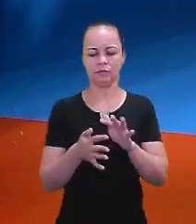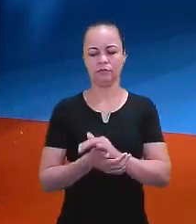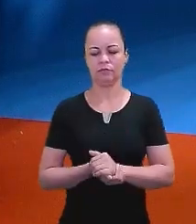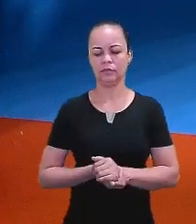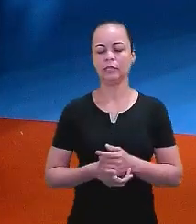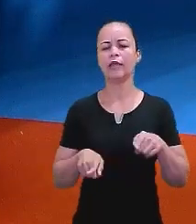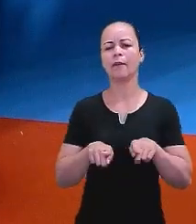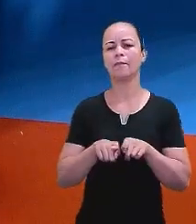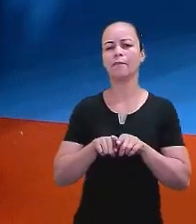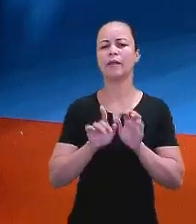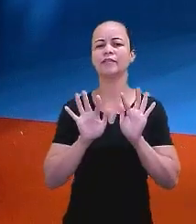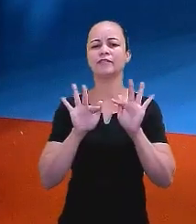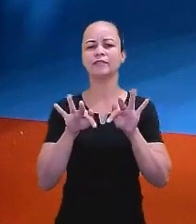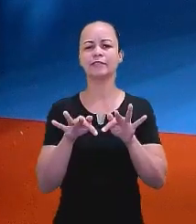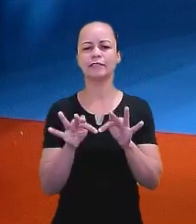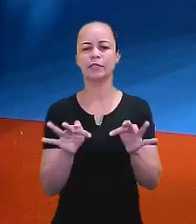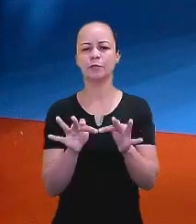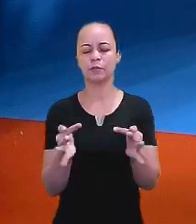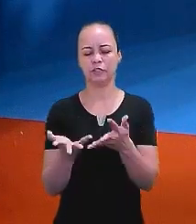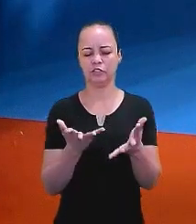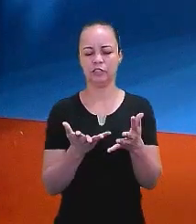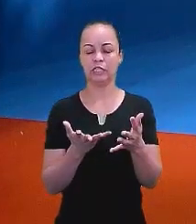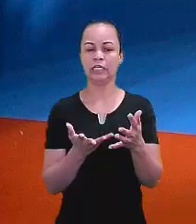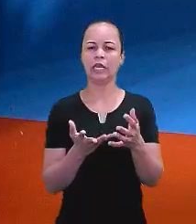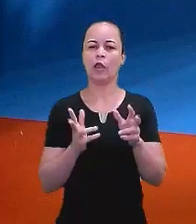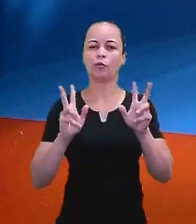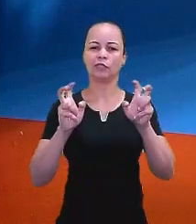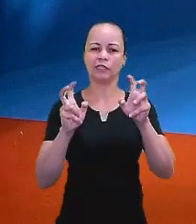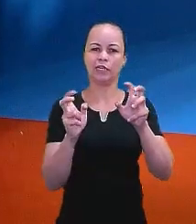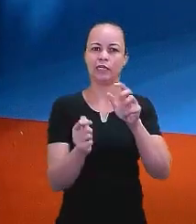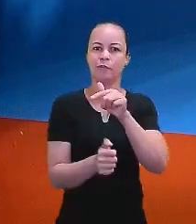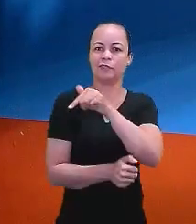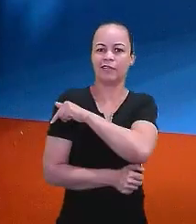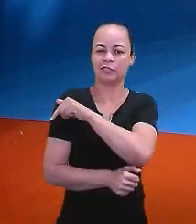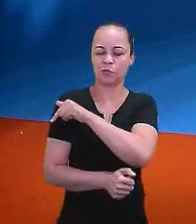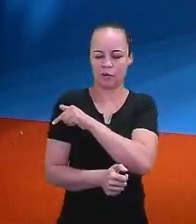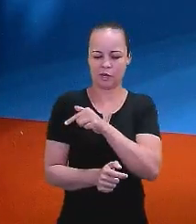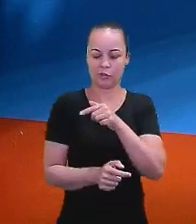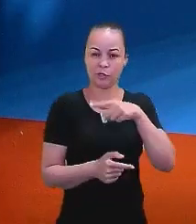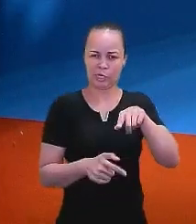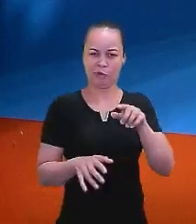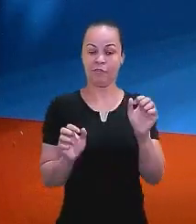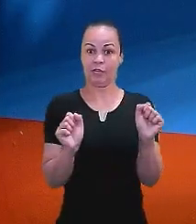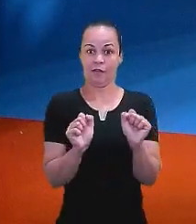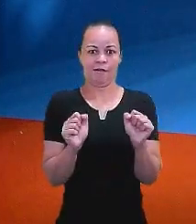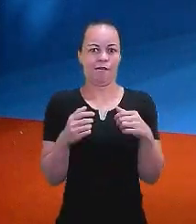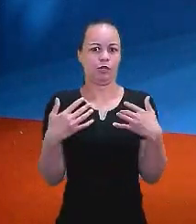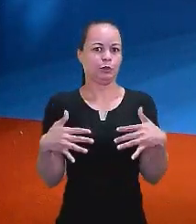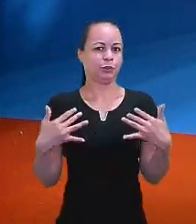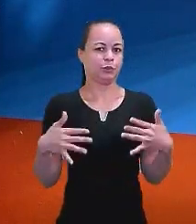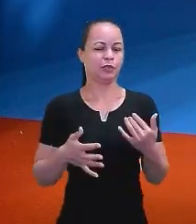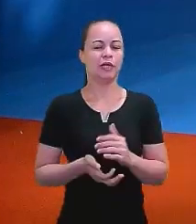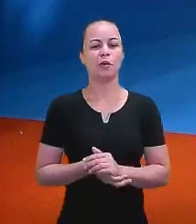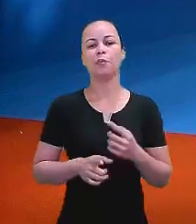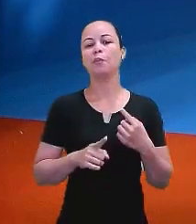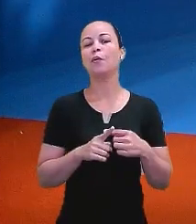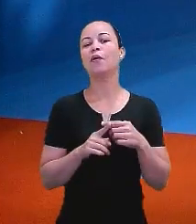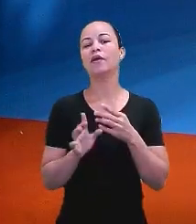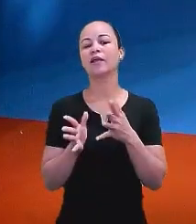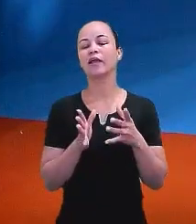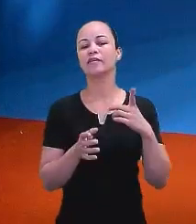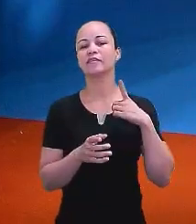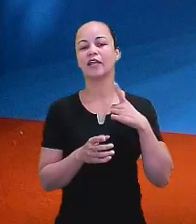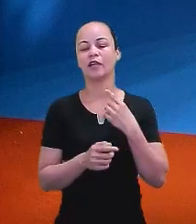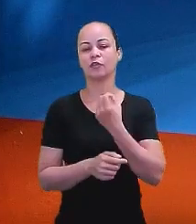simples também, e é um tema aí de 7º ano que o pessoal fica, né, louco por conta de